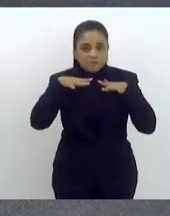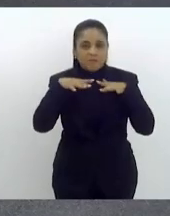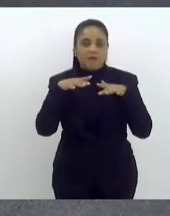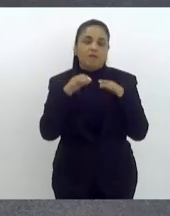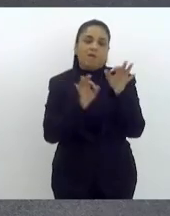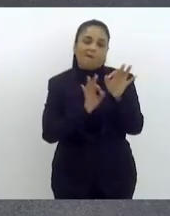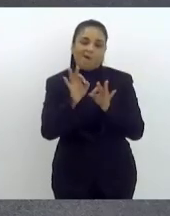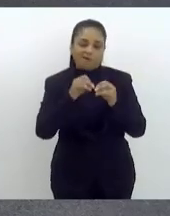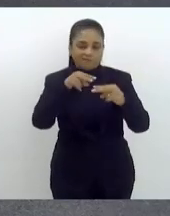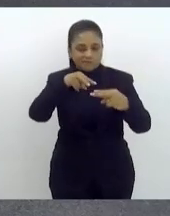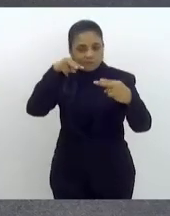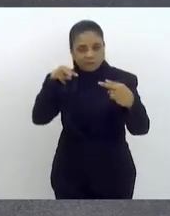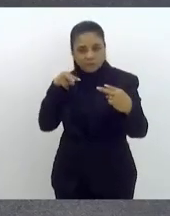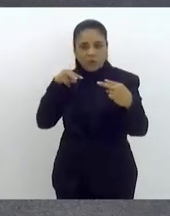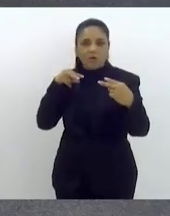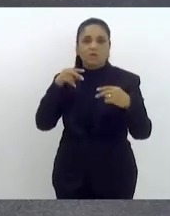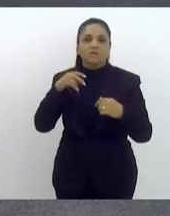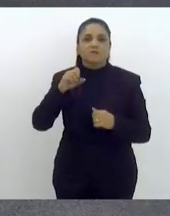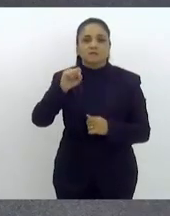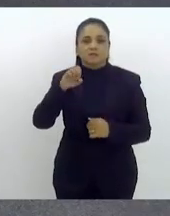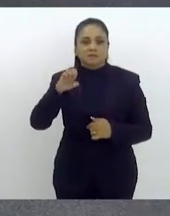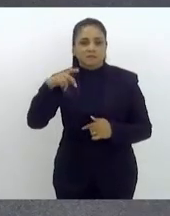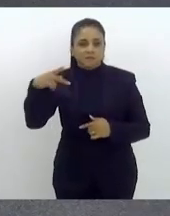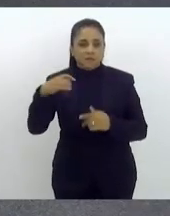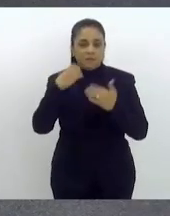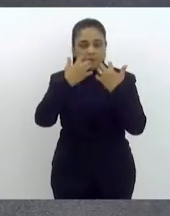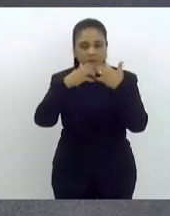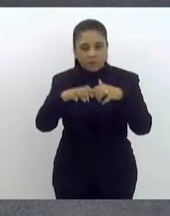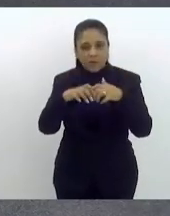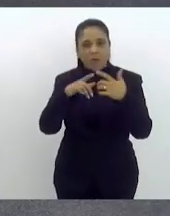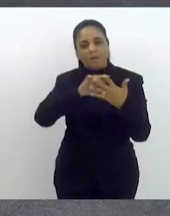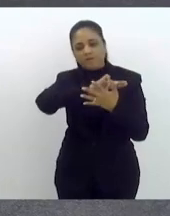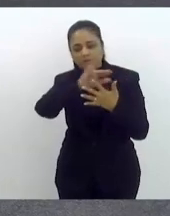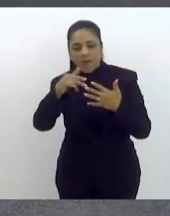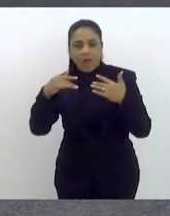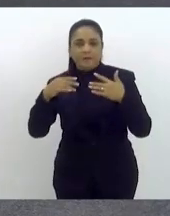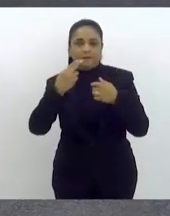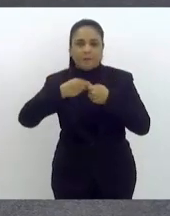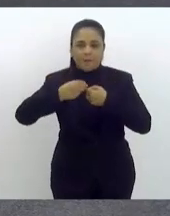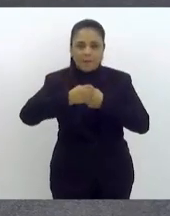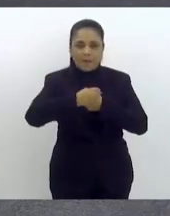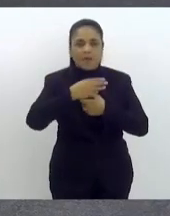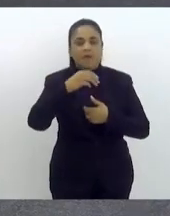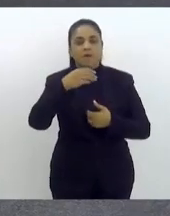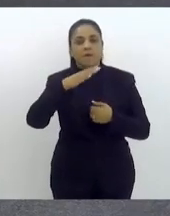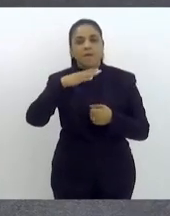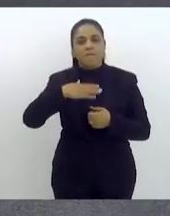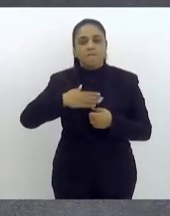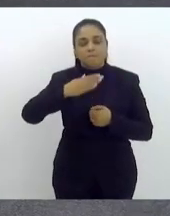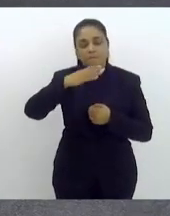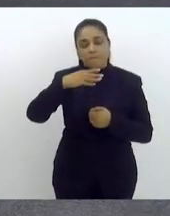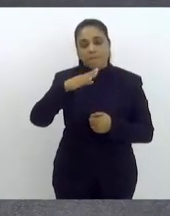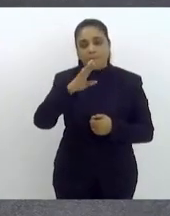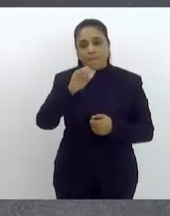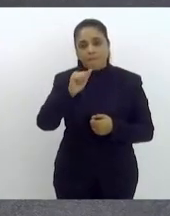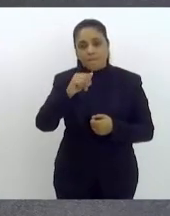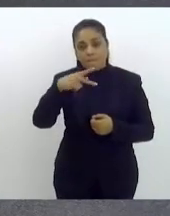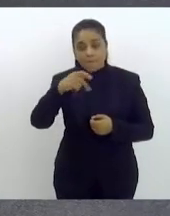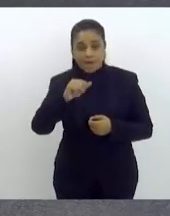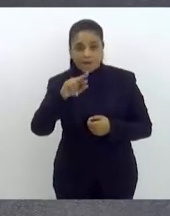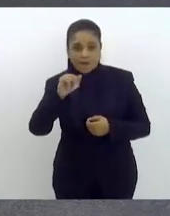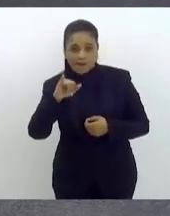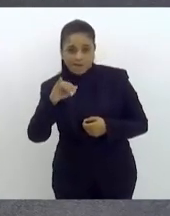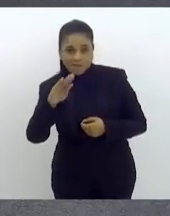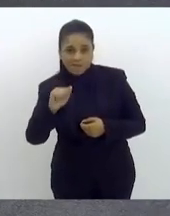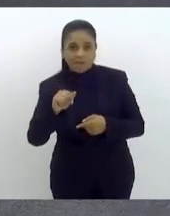CEP Petrópolis junto de São José do Vale do Rio Preto Levi Gasparian Três Rios Paraíba do Sul toda essa nossa região